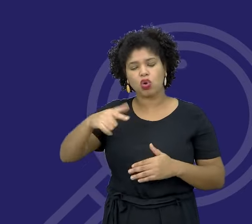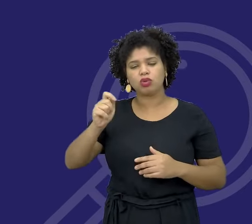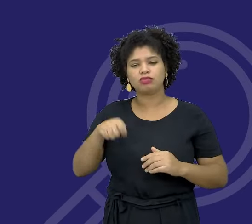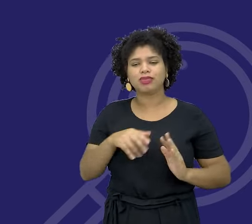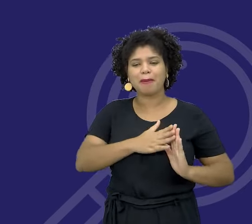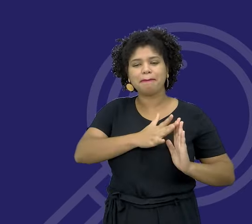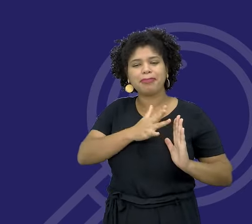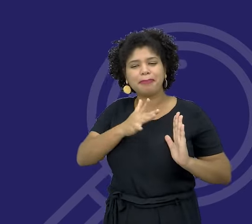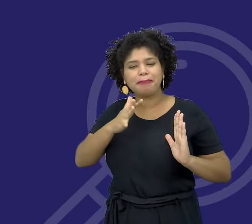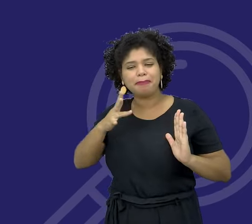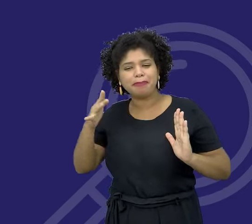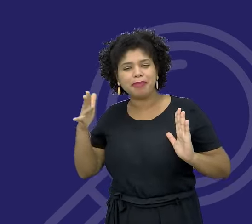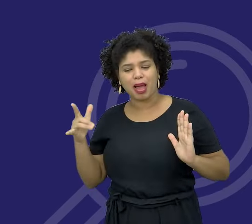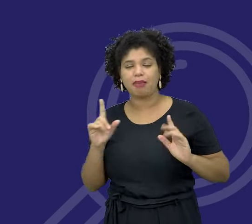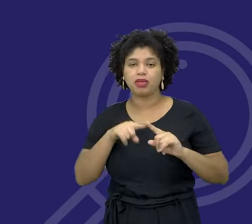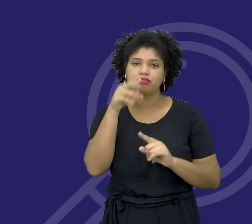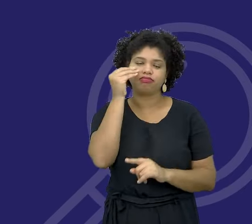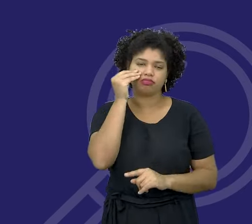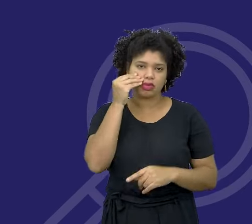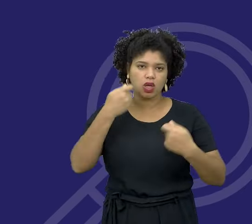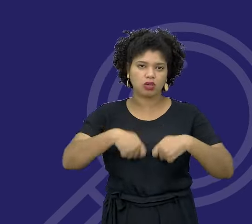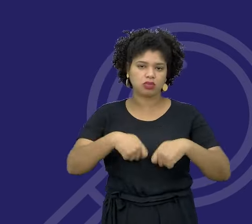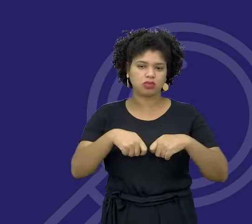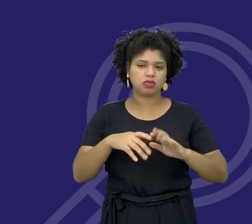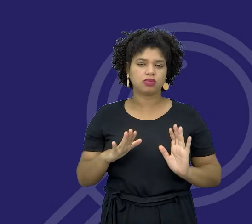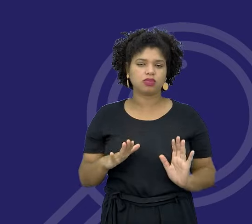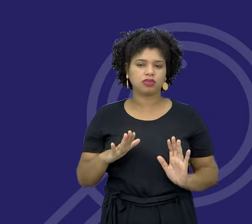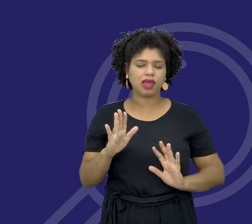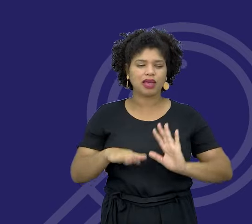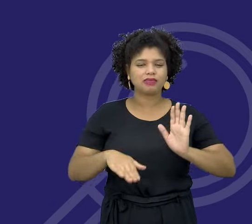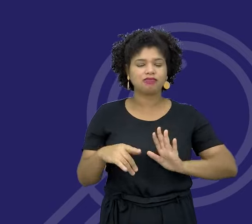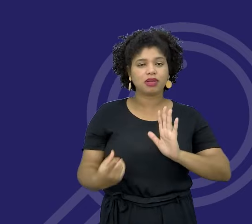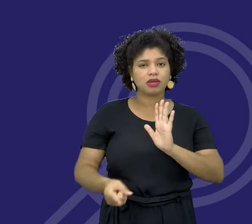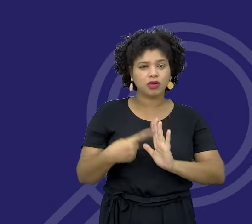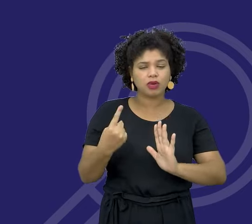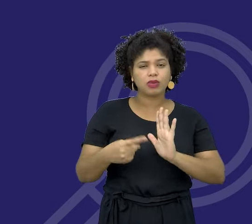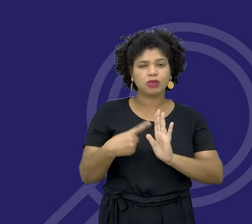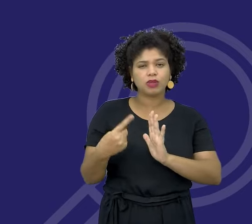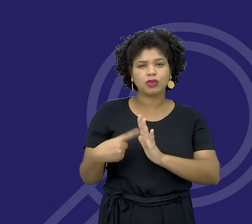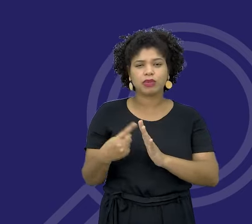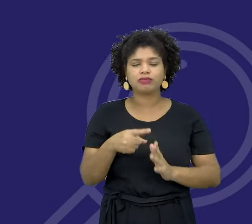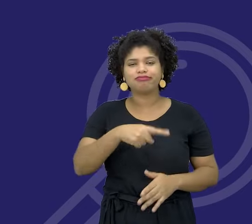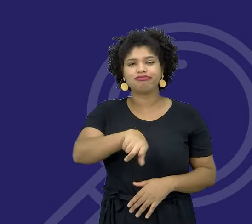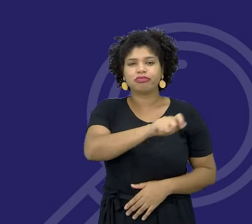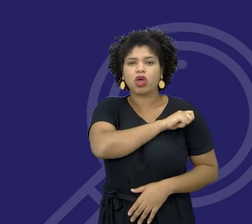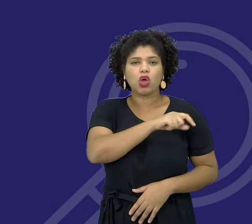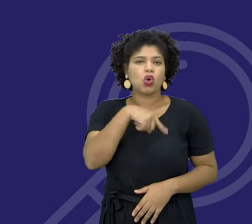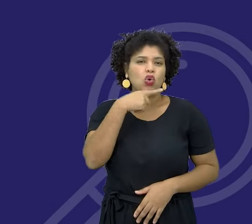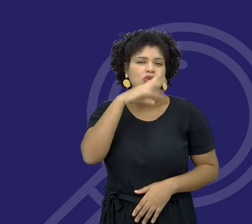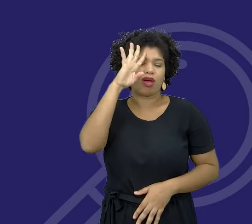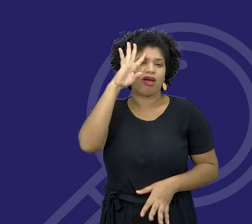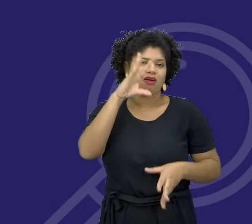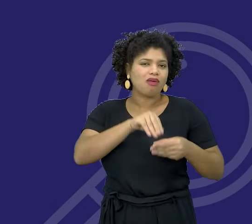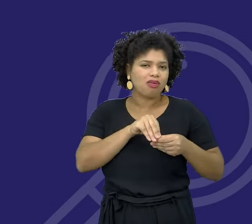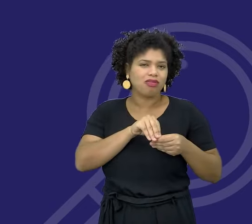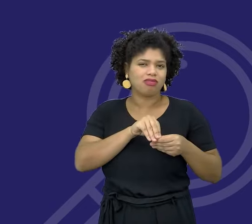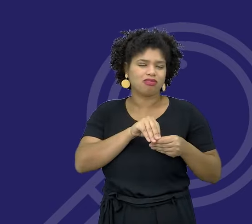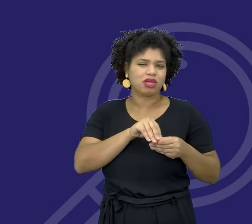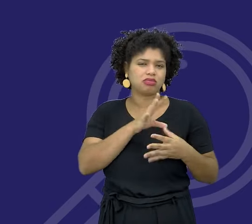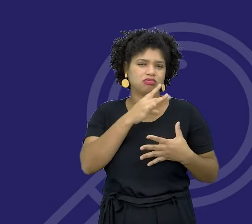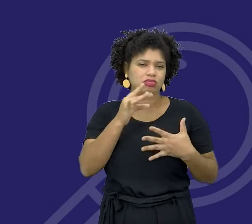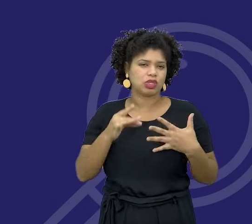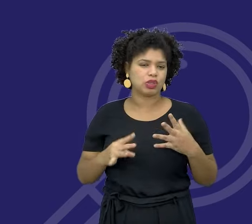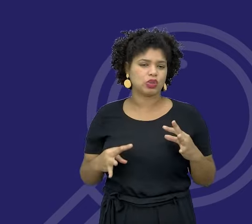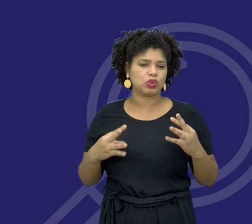É algo que tem que tentar. Não, talvez no primeiro momento os alunos não consigam compreender,